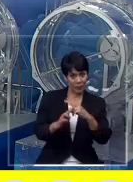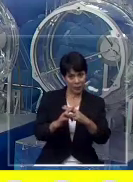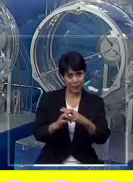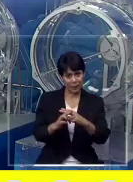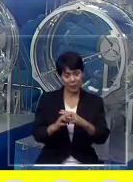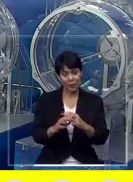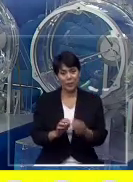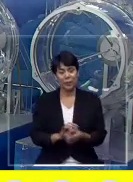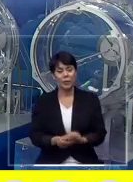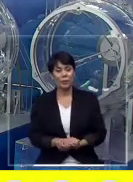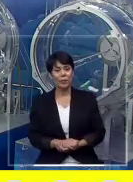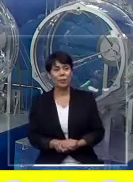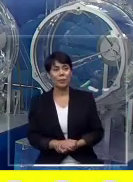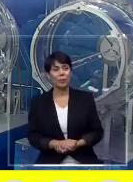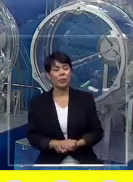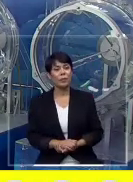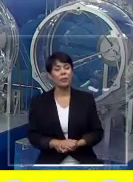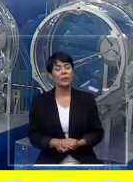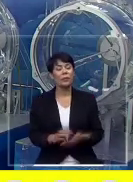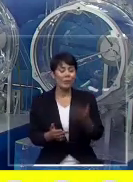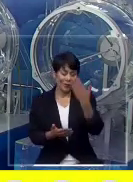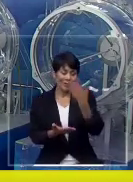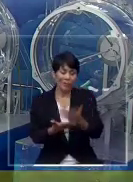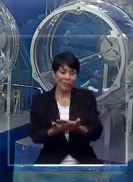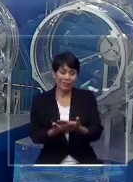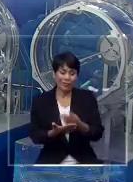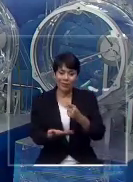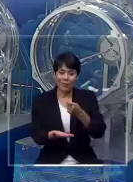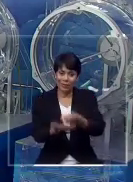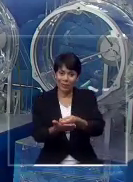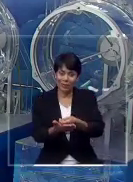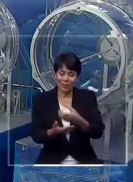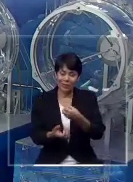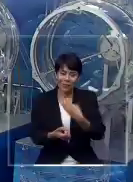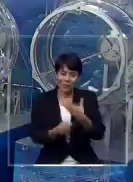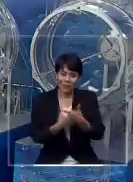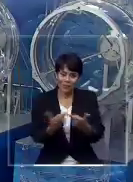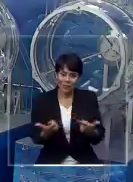loterias.caixa.gov.br. Acredite, aposte e boa sorte!